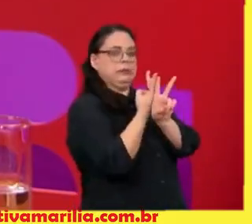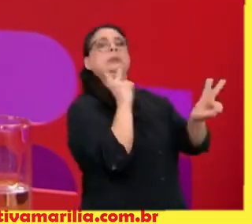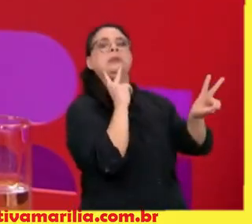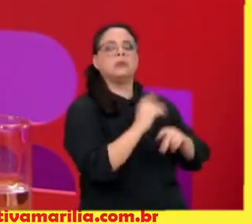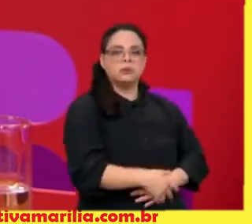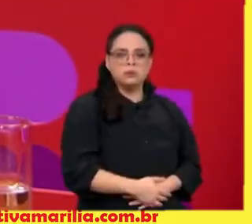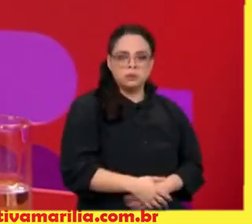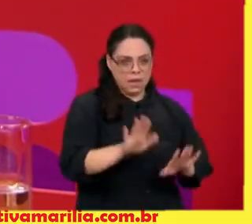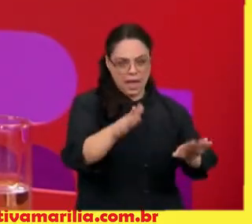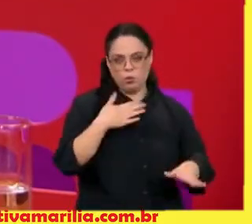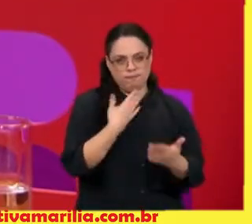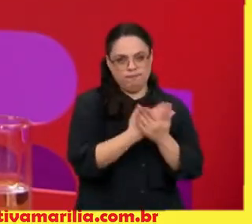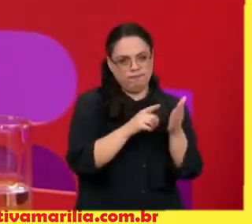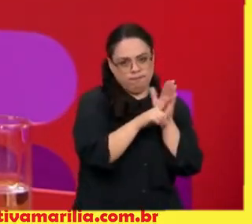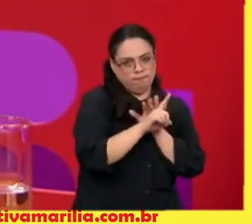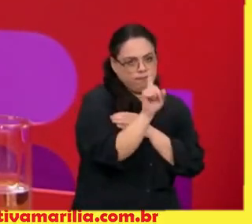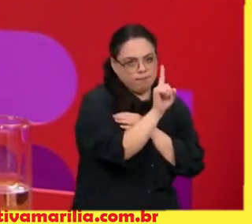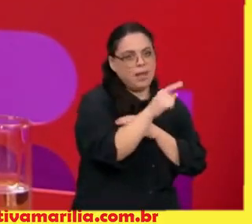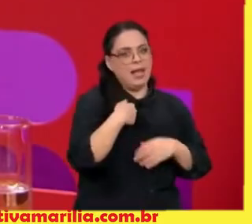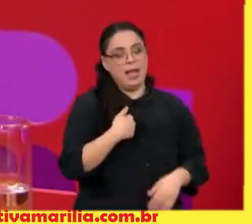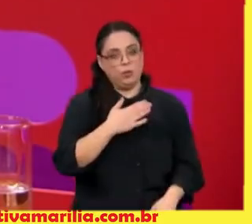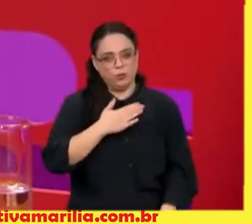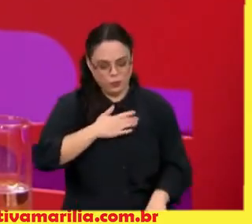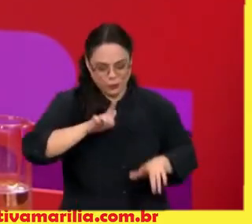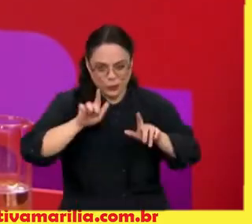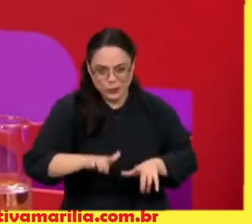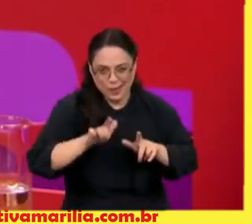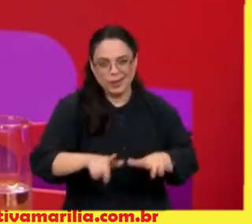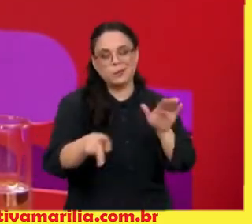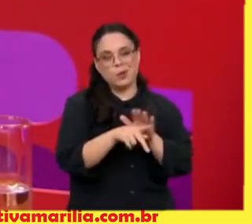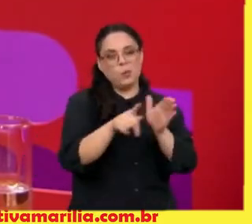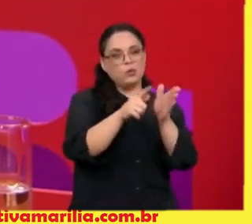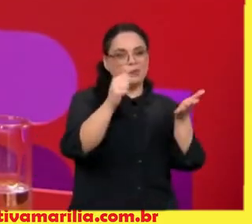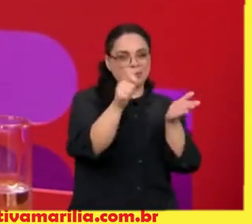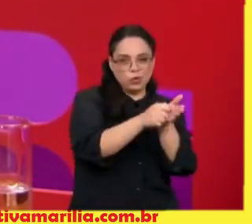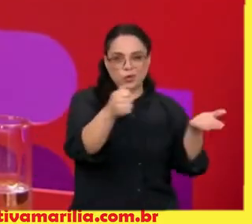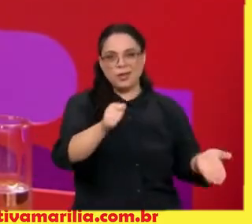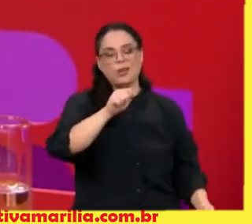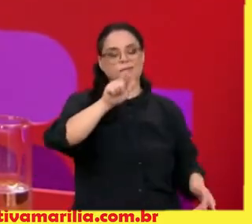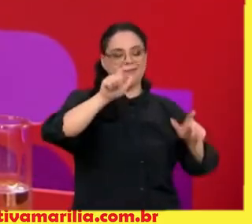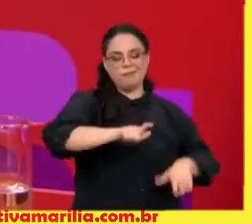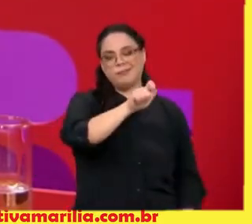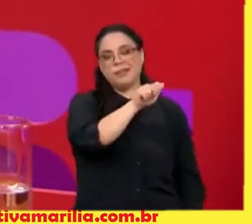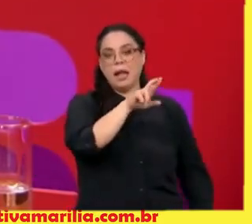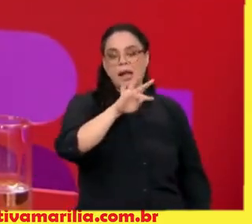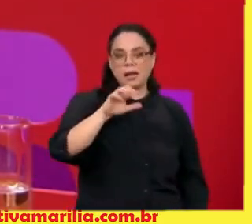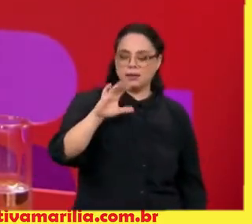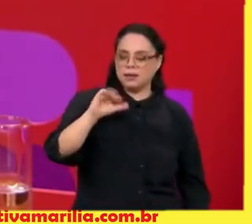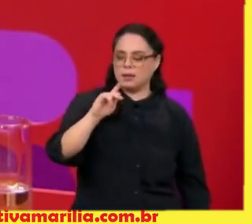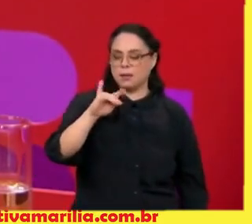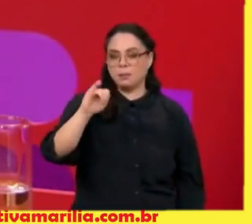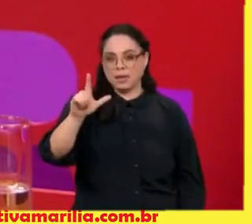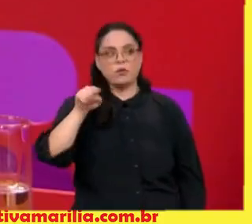eu não estudei muito, mas eu escrevi esse lugar de cálice na Carta Capital, que você não pode falar sobre